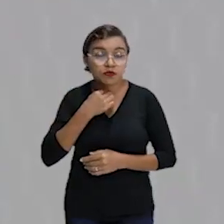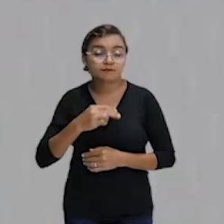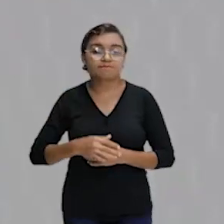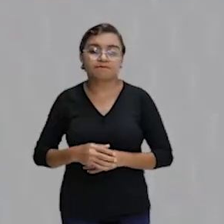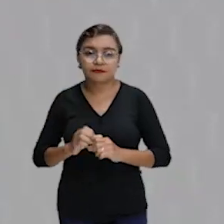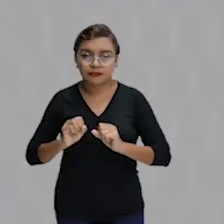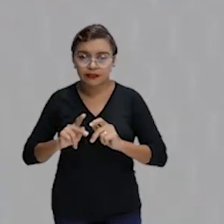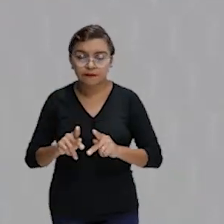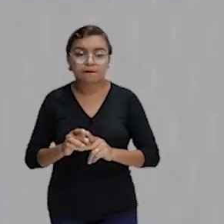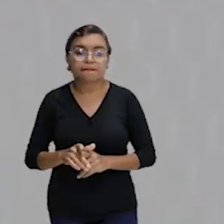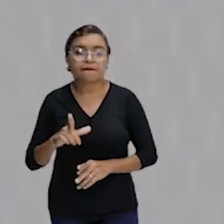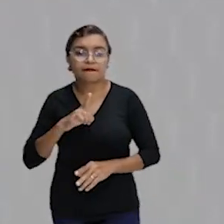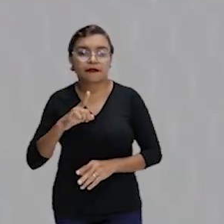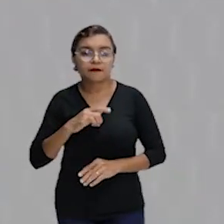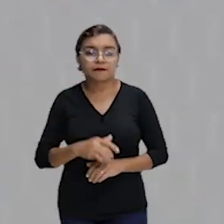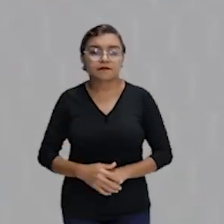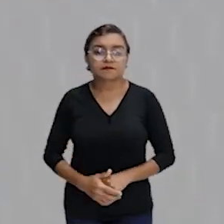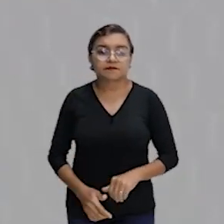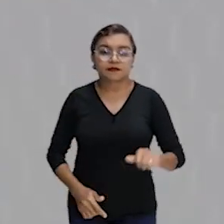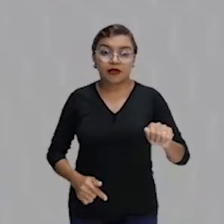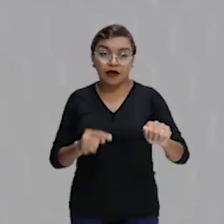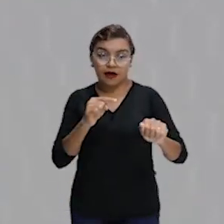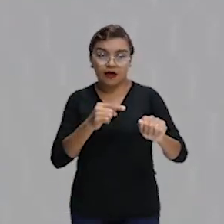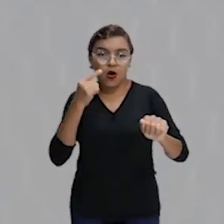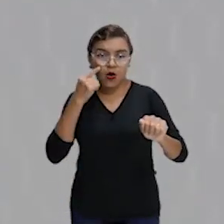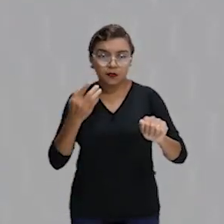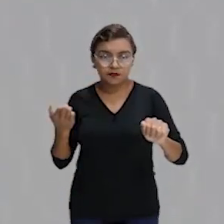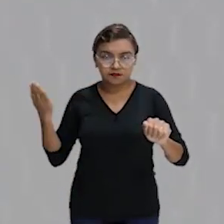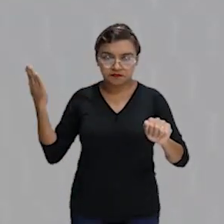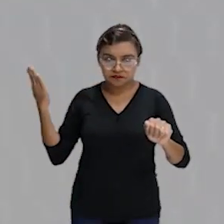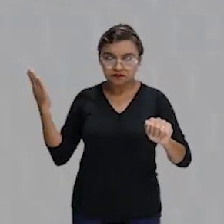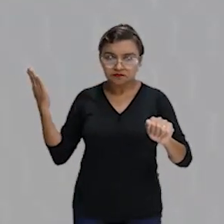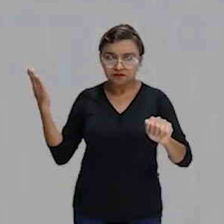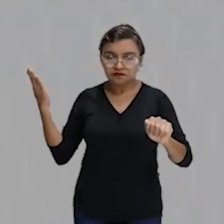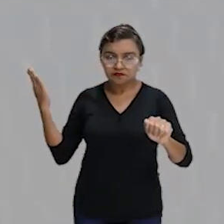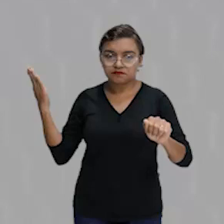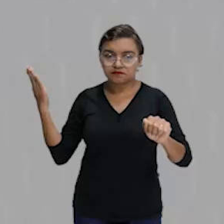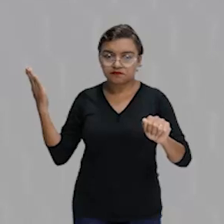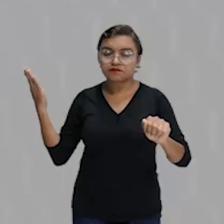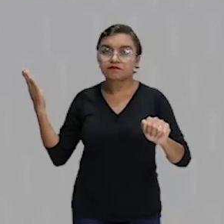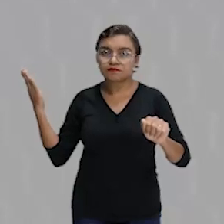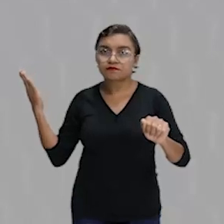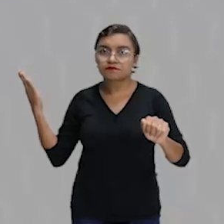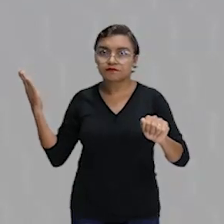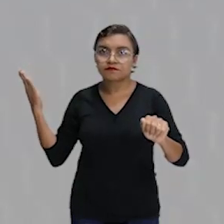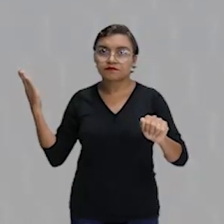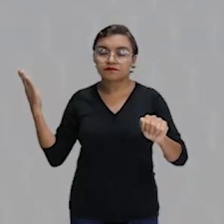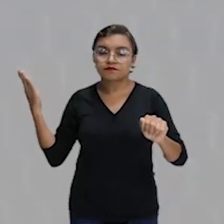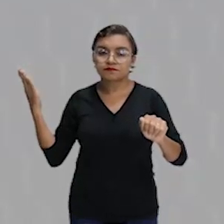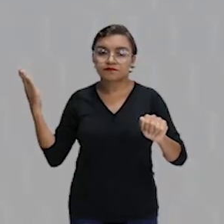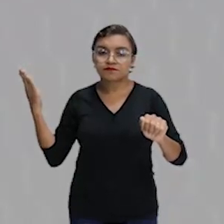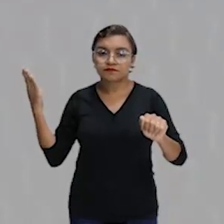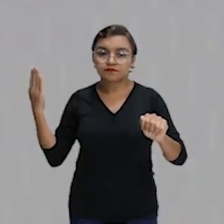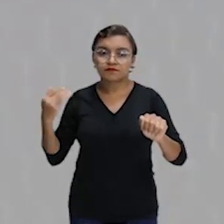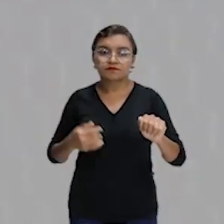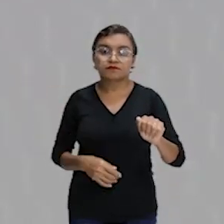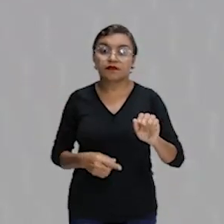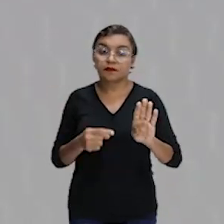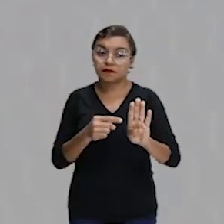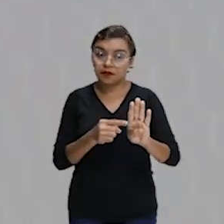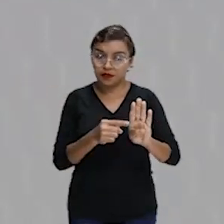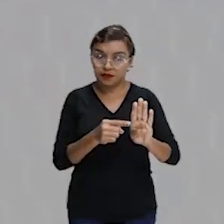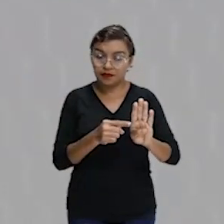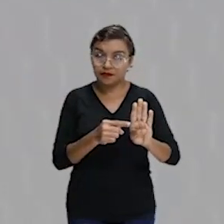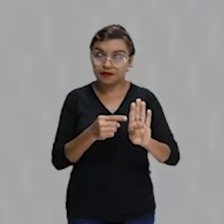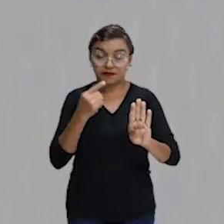Então, vamos ver as opções. Na letra A, Q de t é igual a 30 que multiplica 0,25 elevado a t. Na letra